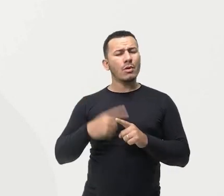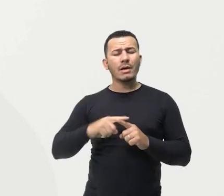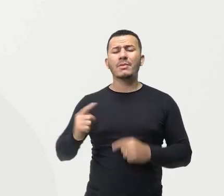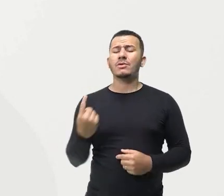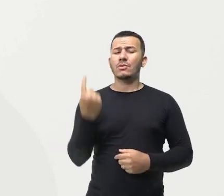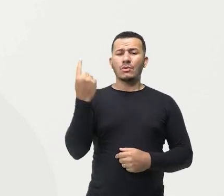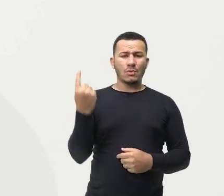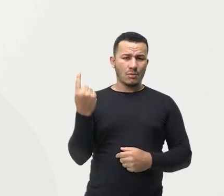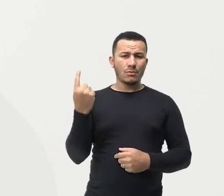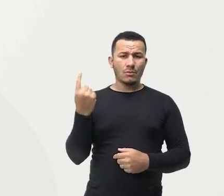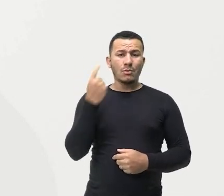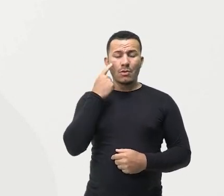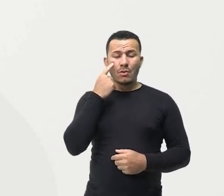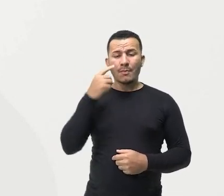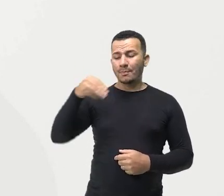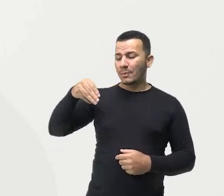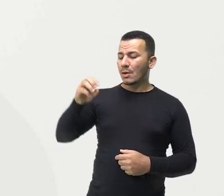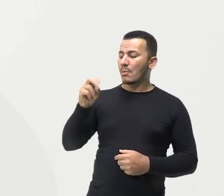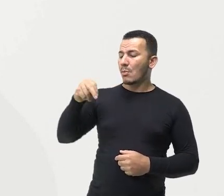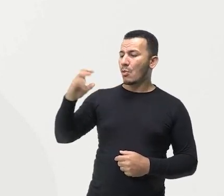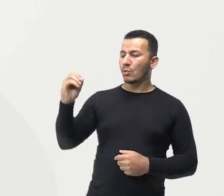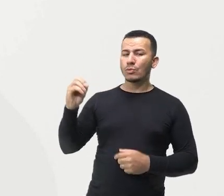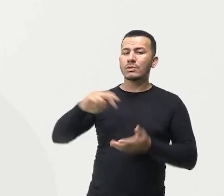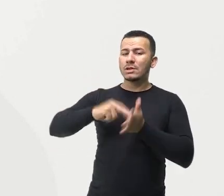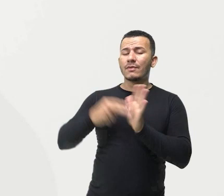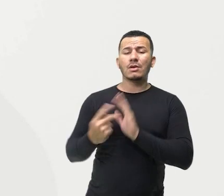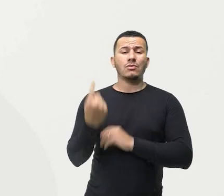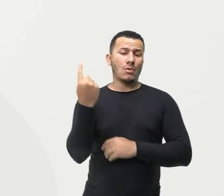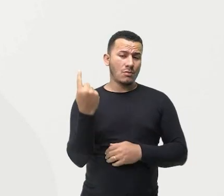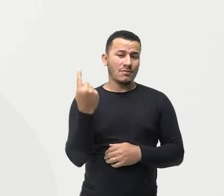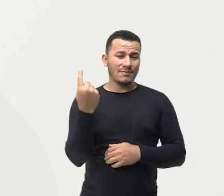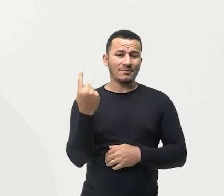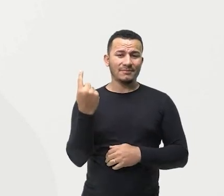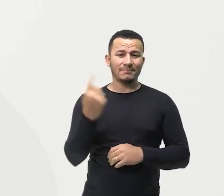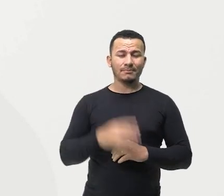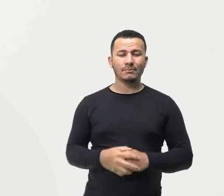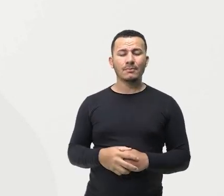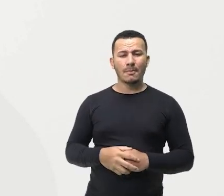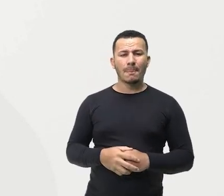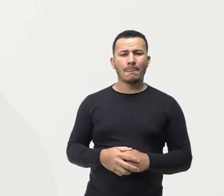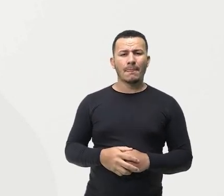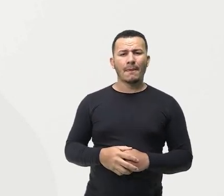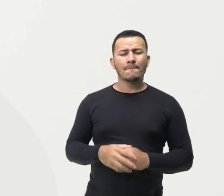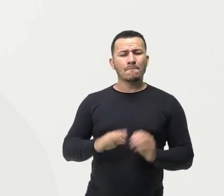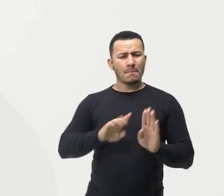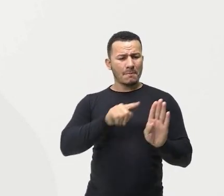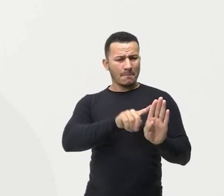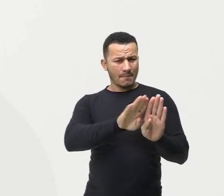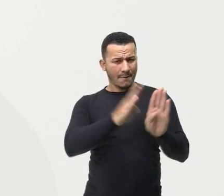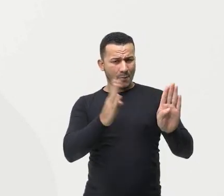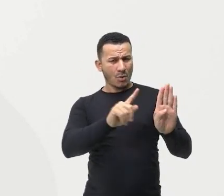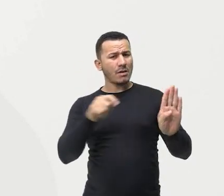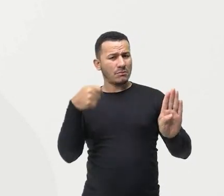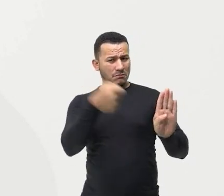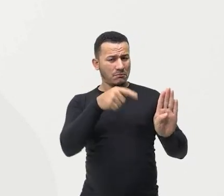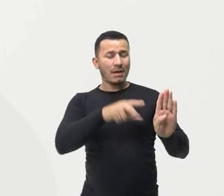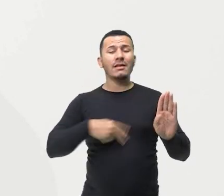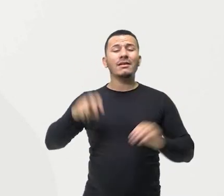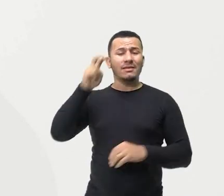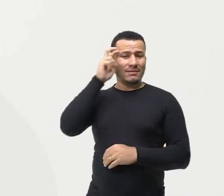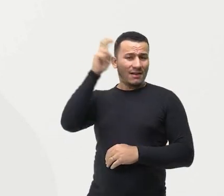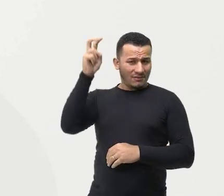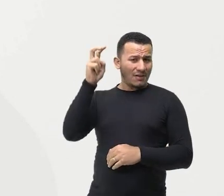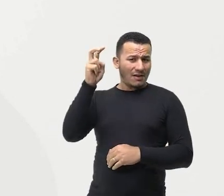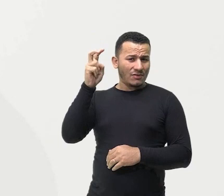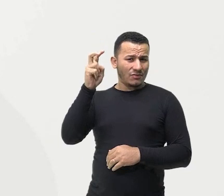só por um verso. Olha só, mono, um. Ok, gente? Ó, eu sou muito inteligente. Observem que a porta